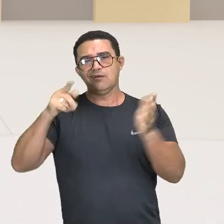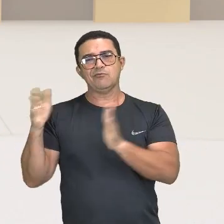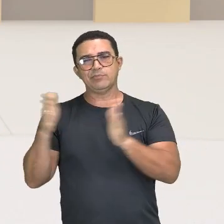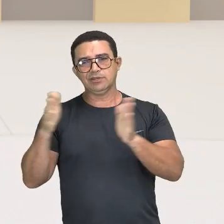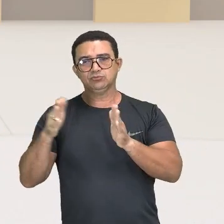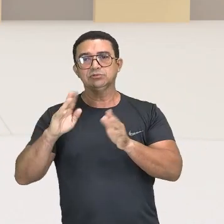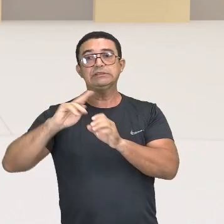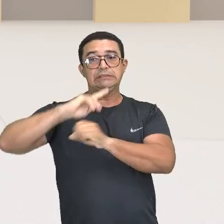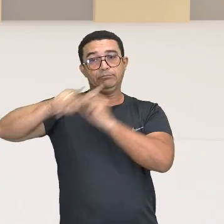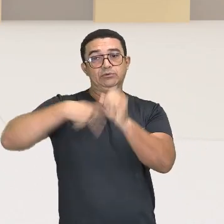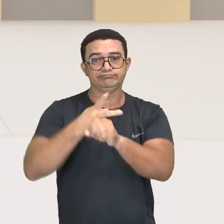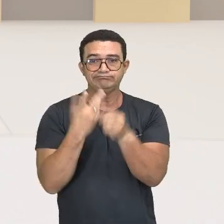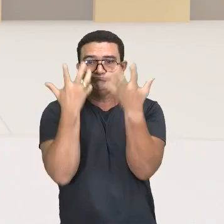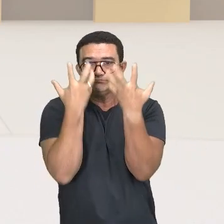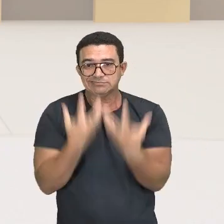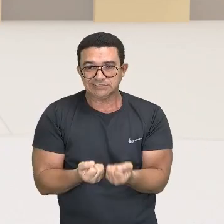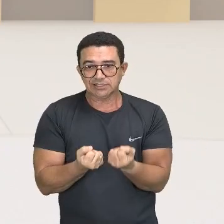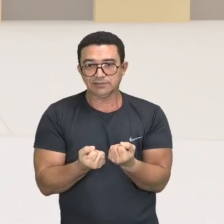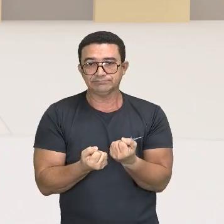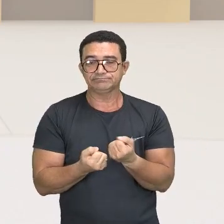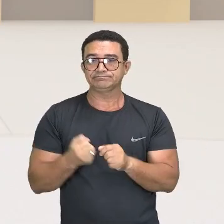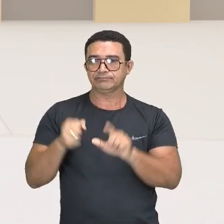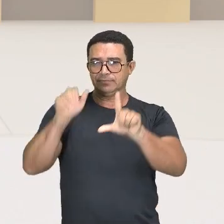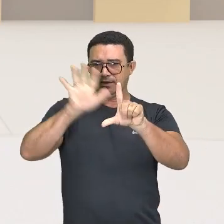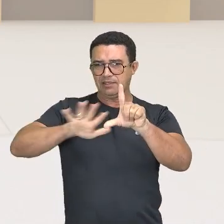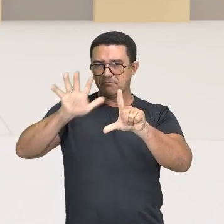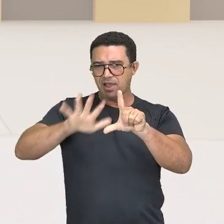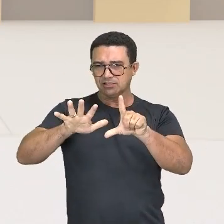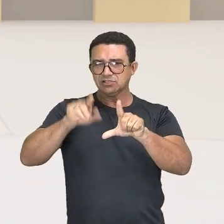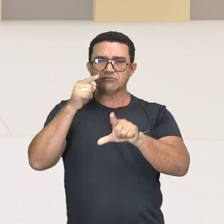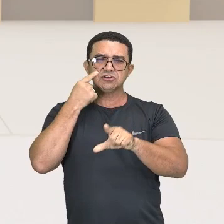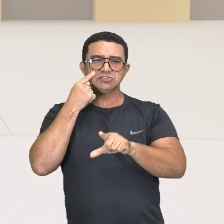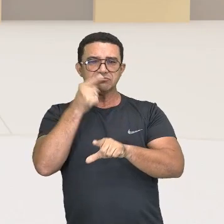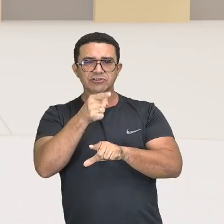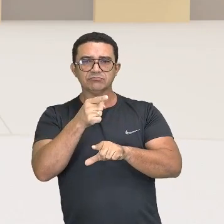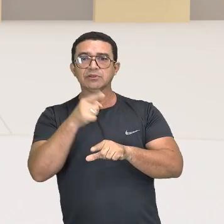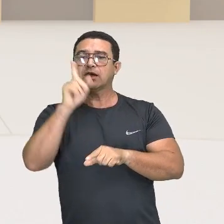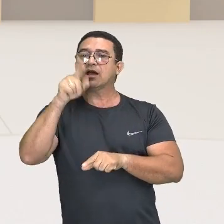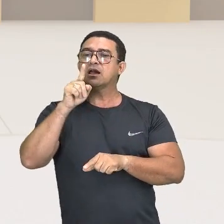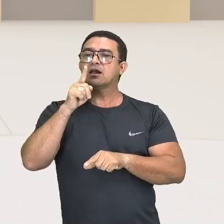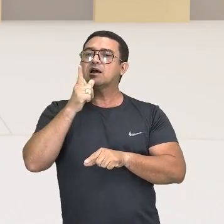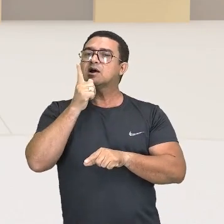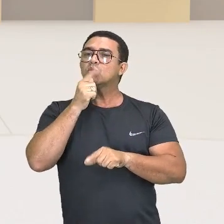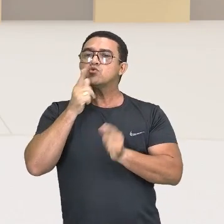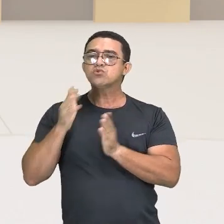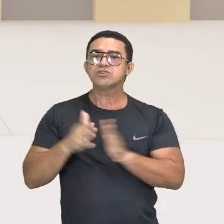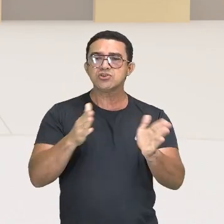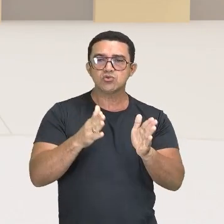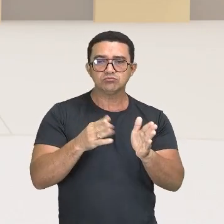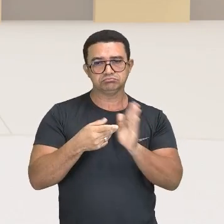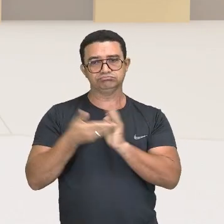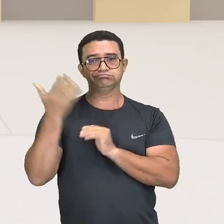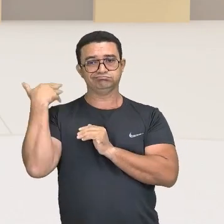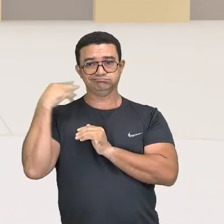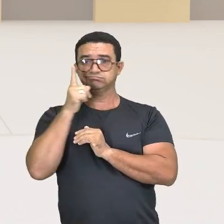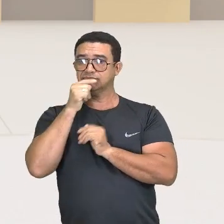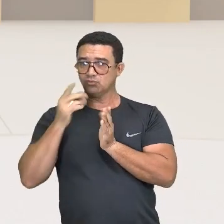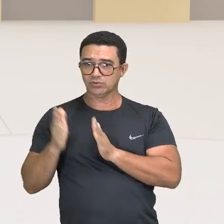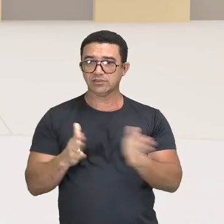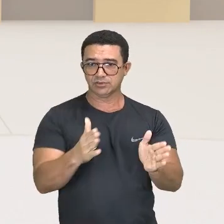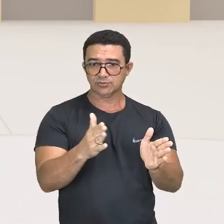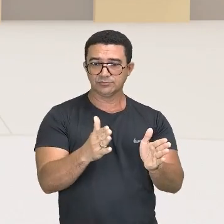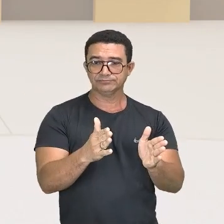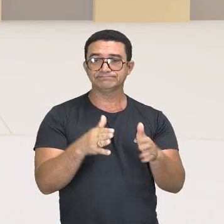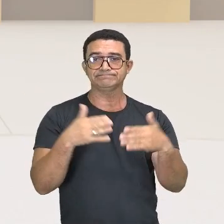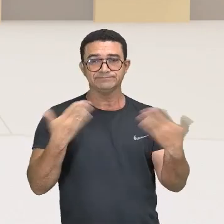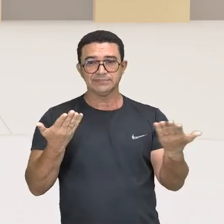de seca. Então, nessa imagem, a gente observa aí um cenário bem comum, né, de um rio que passava aí nesse determinado local, né?